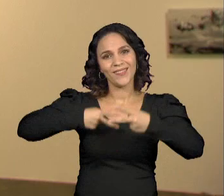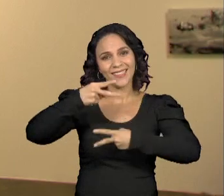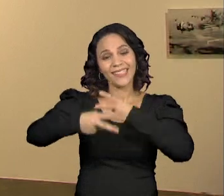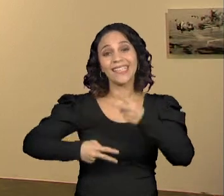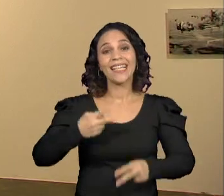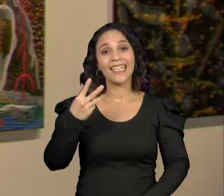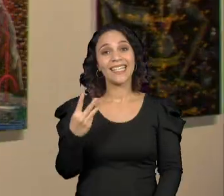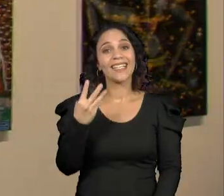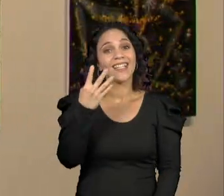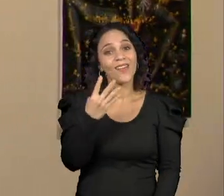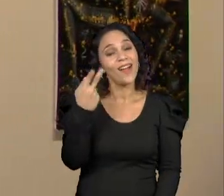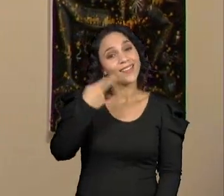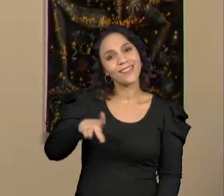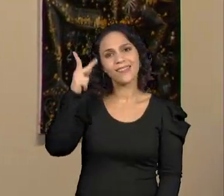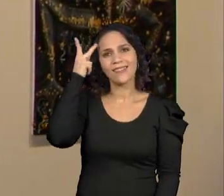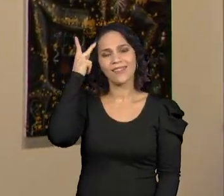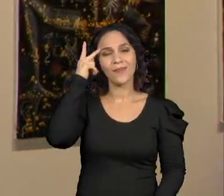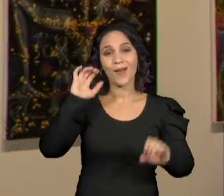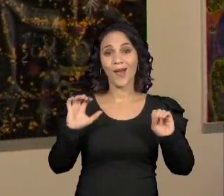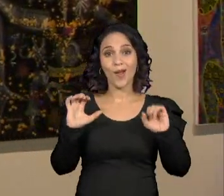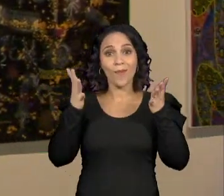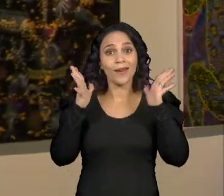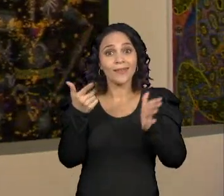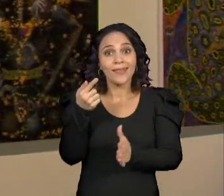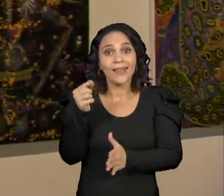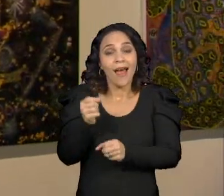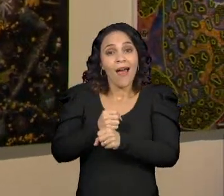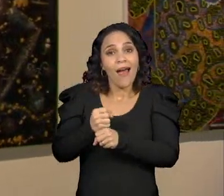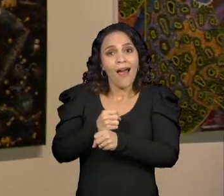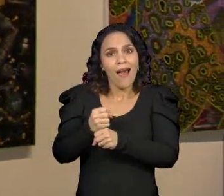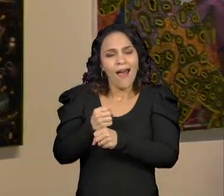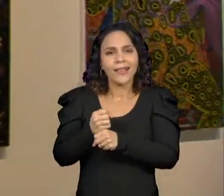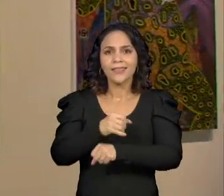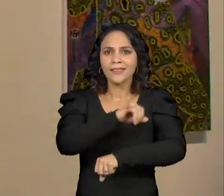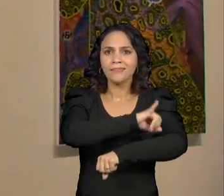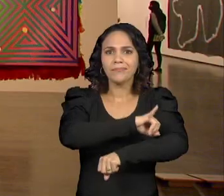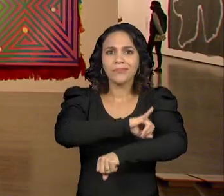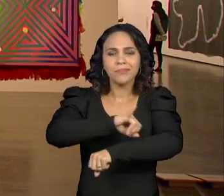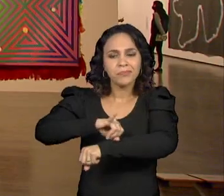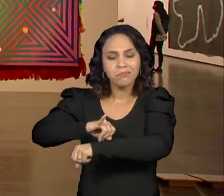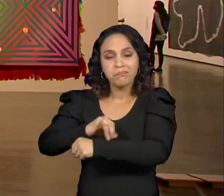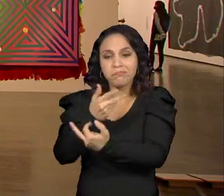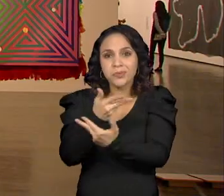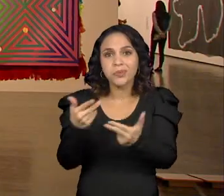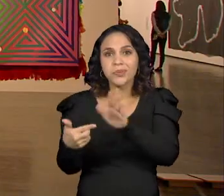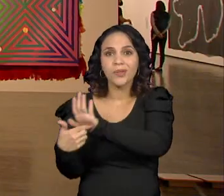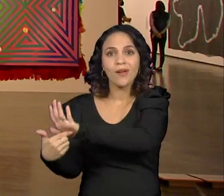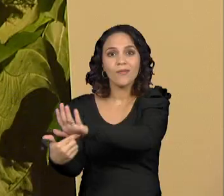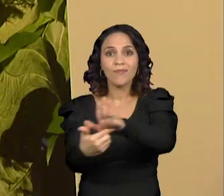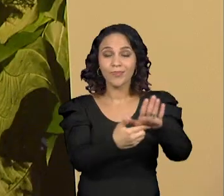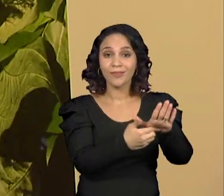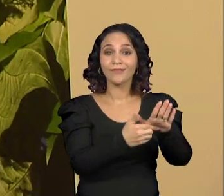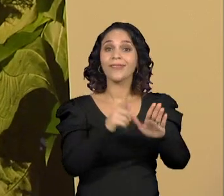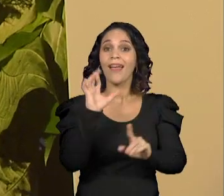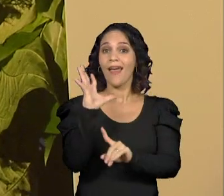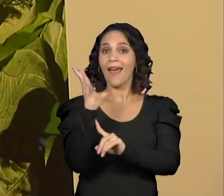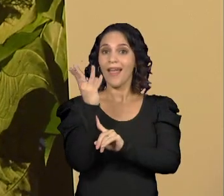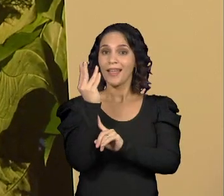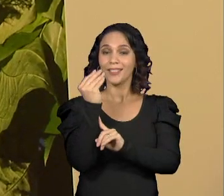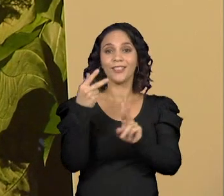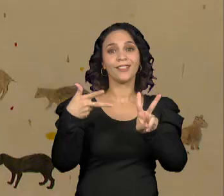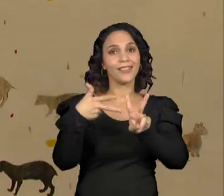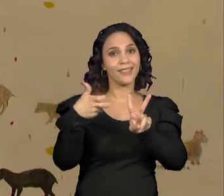de São Paulo, que comemora 70 anos com a maior exposição de obras feitas por artistas indígenas